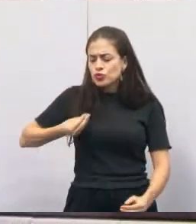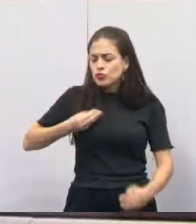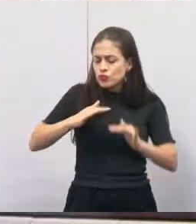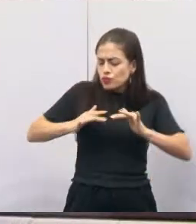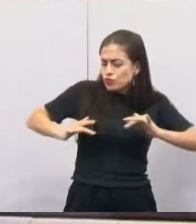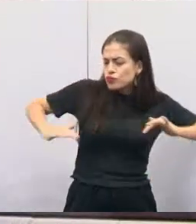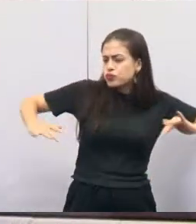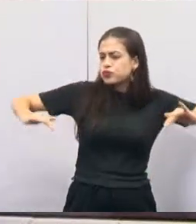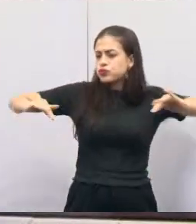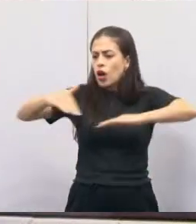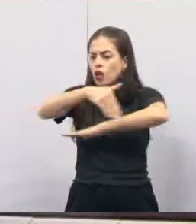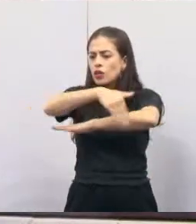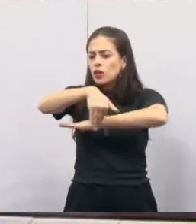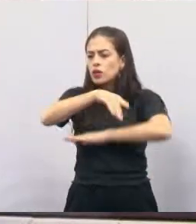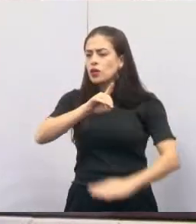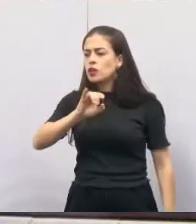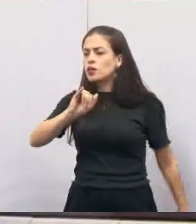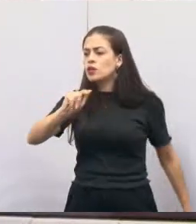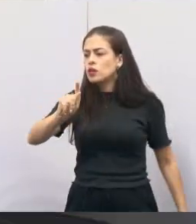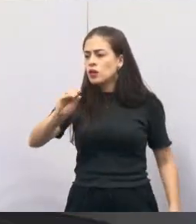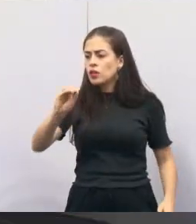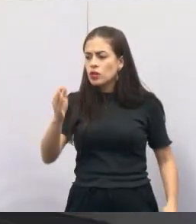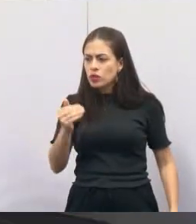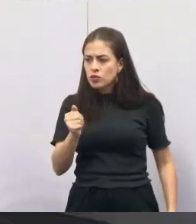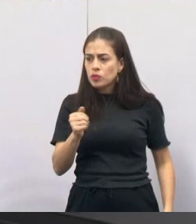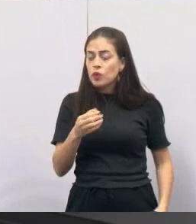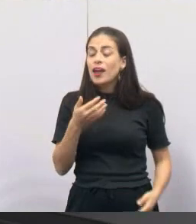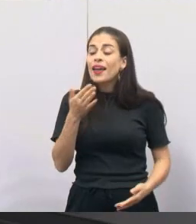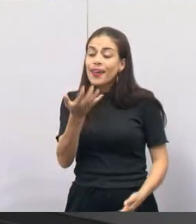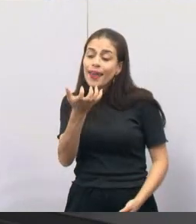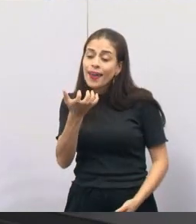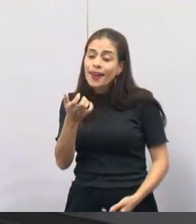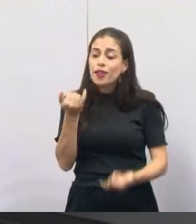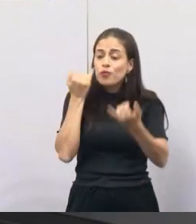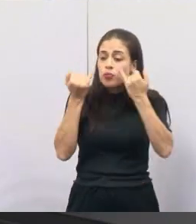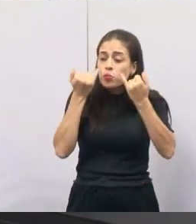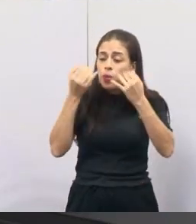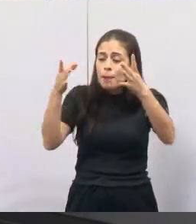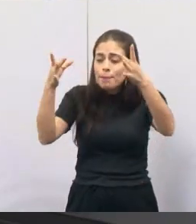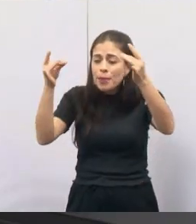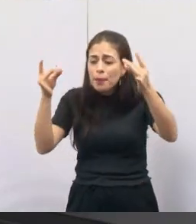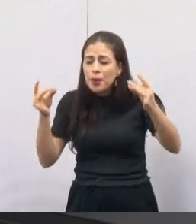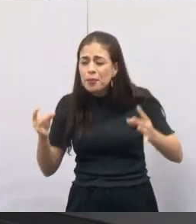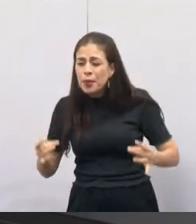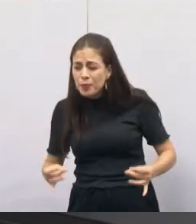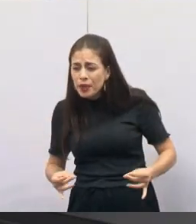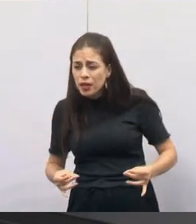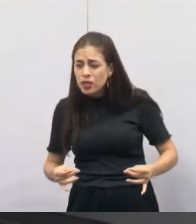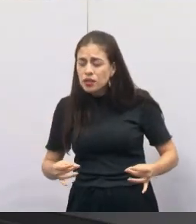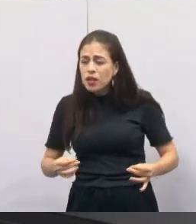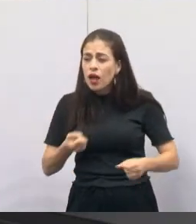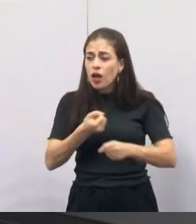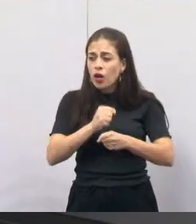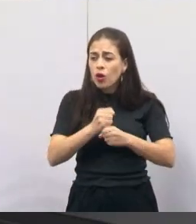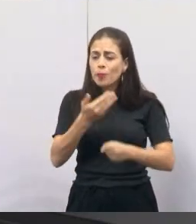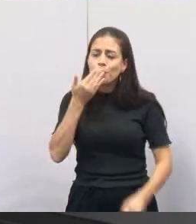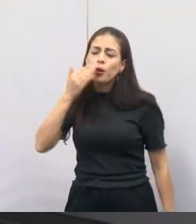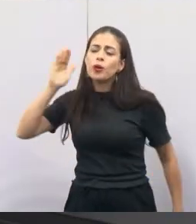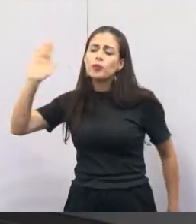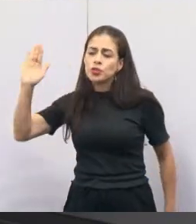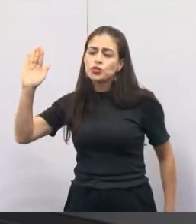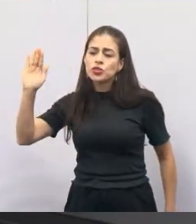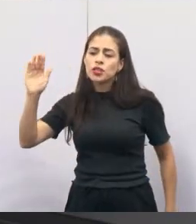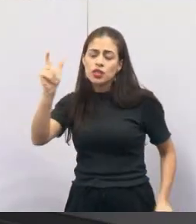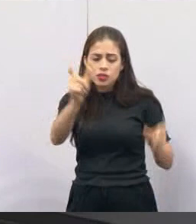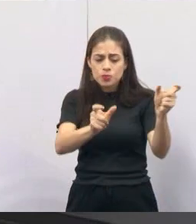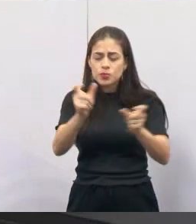da Avenida Diogo Fontes, querendo informações mais específicas com relação à obra prometida ali aos moradores,